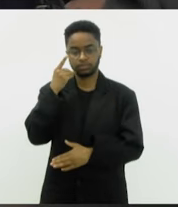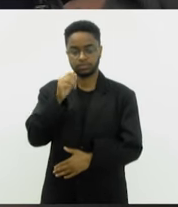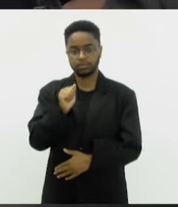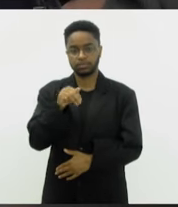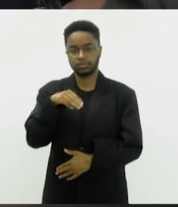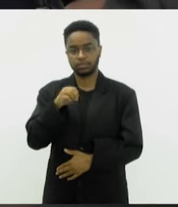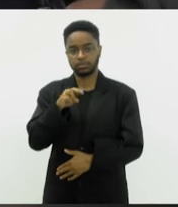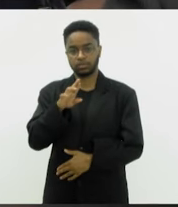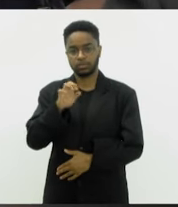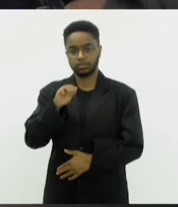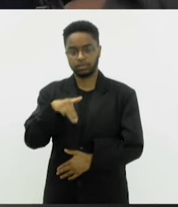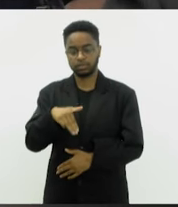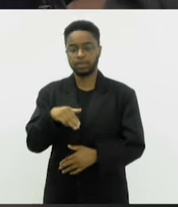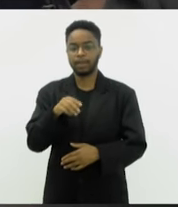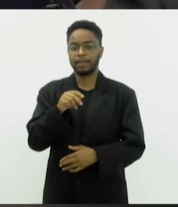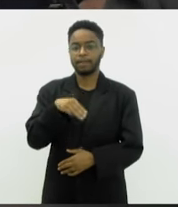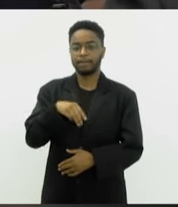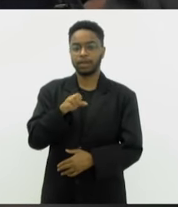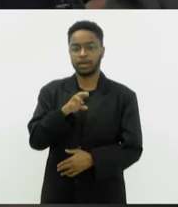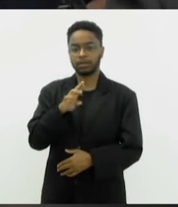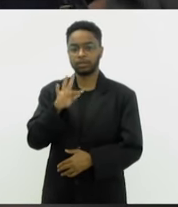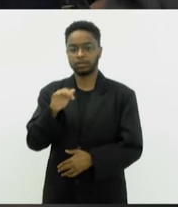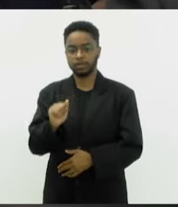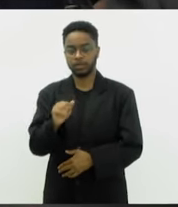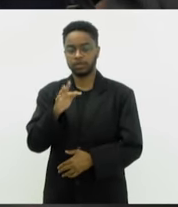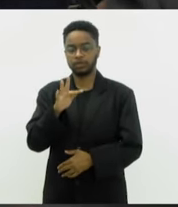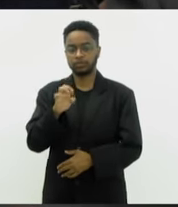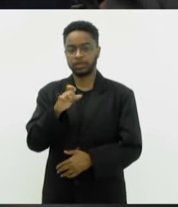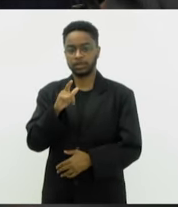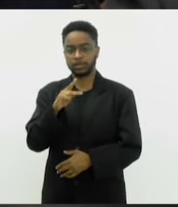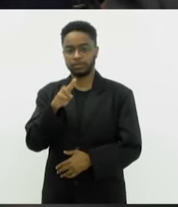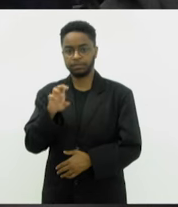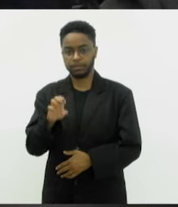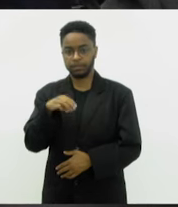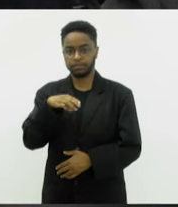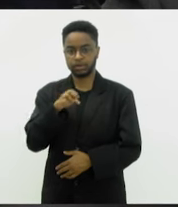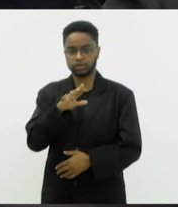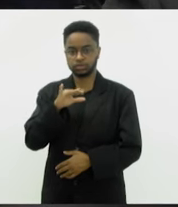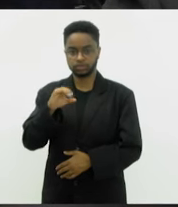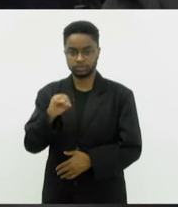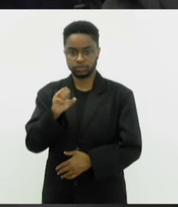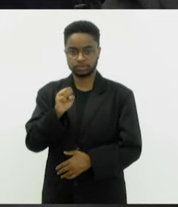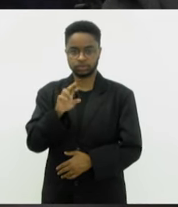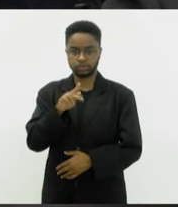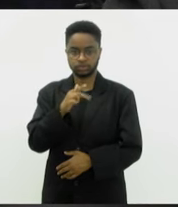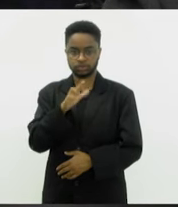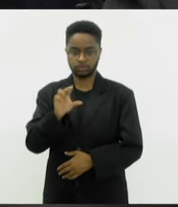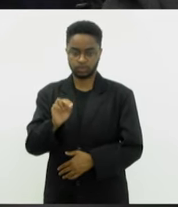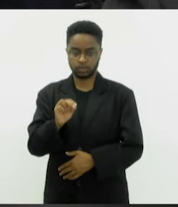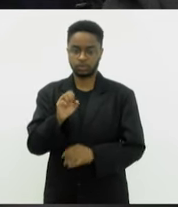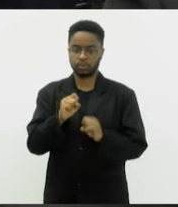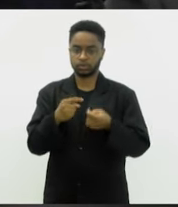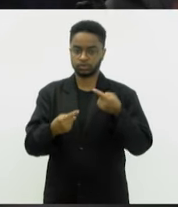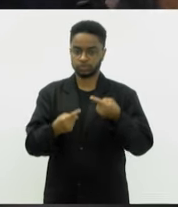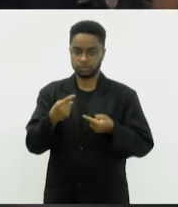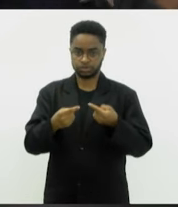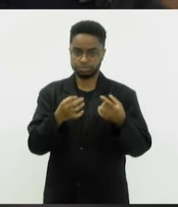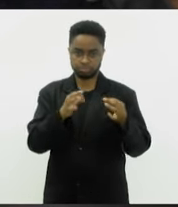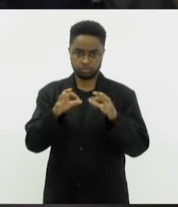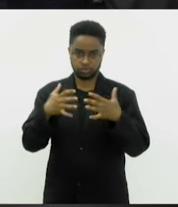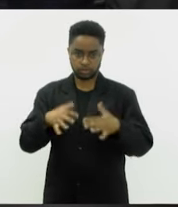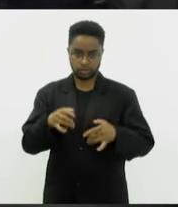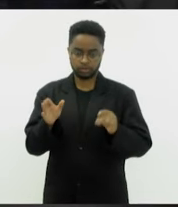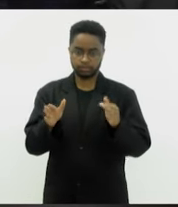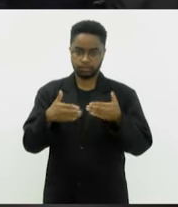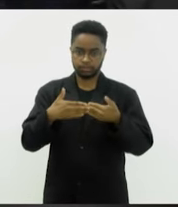Amorim, Marta Rocha, Felipe Soares, Márcio Gualberto e doutor Serginho. Em discussão. Não havendo quem queira discutir,